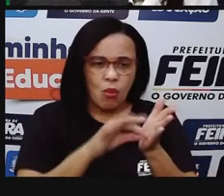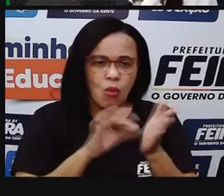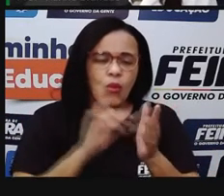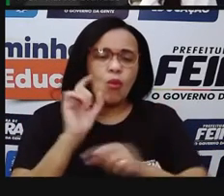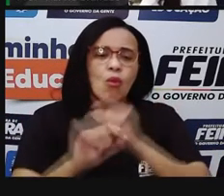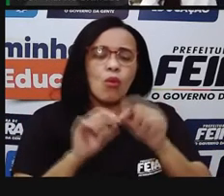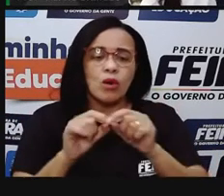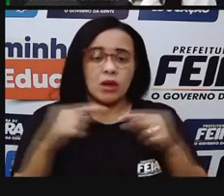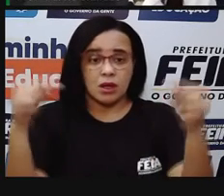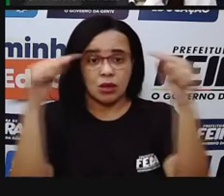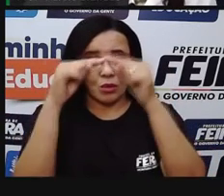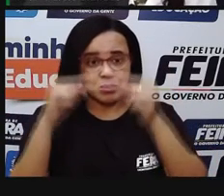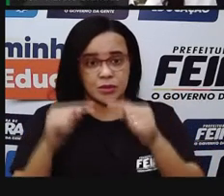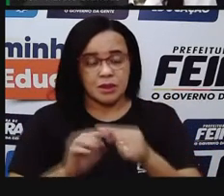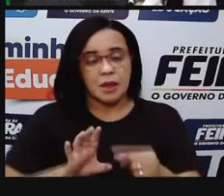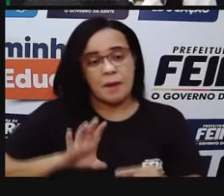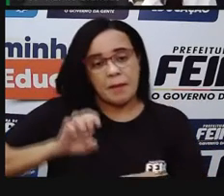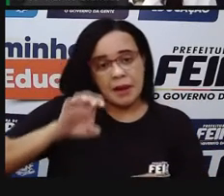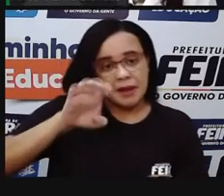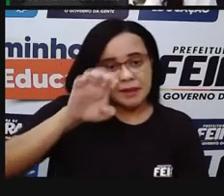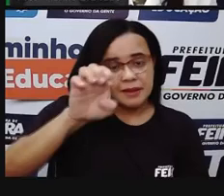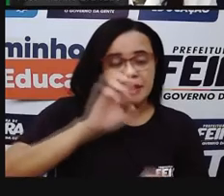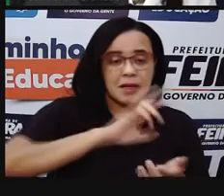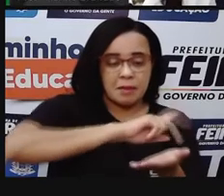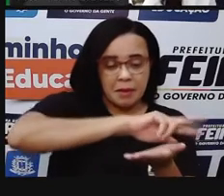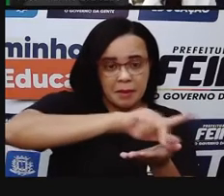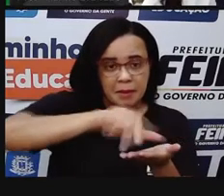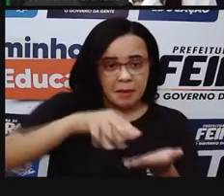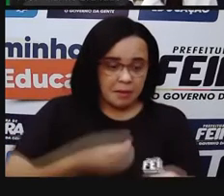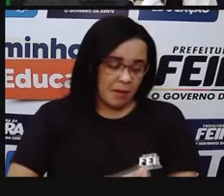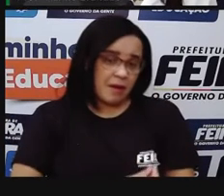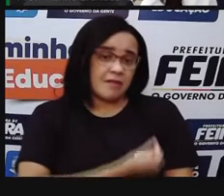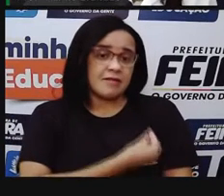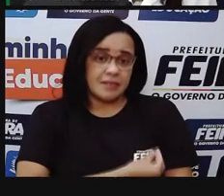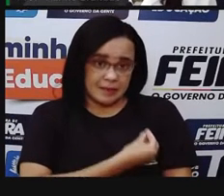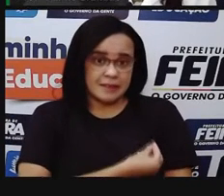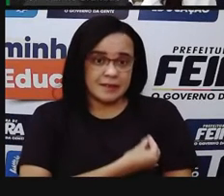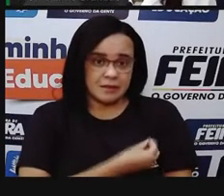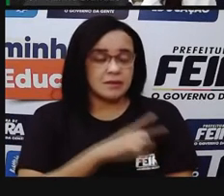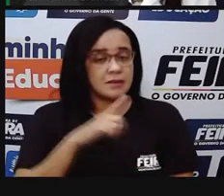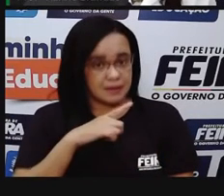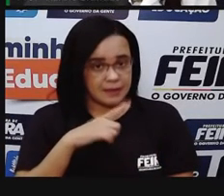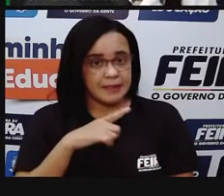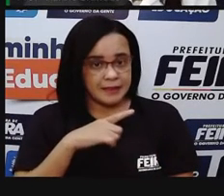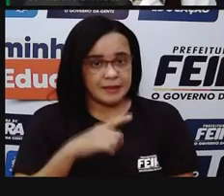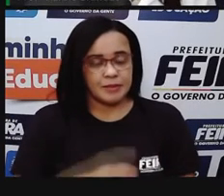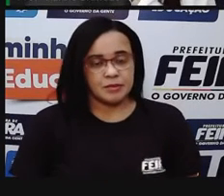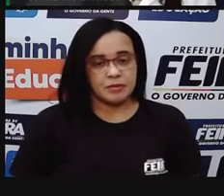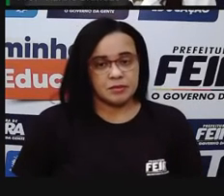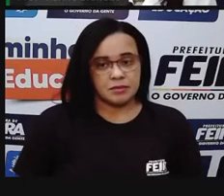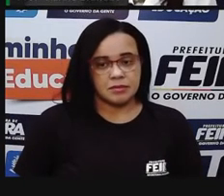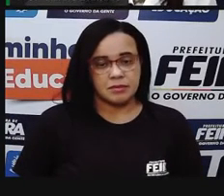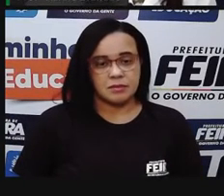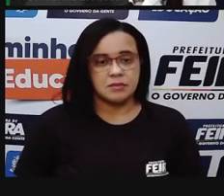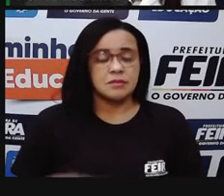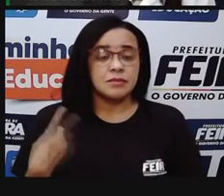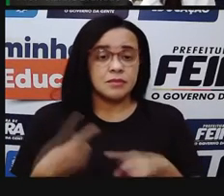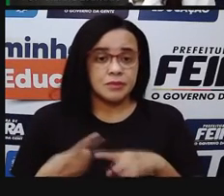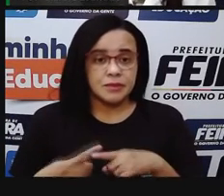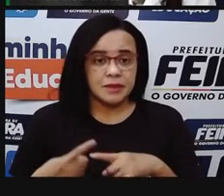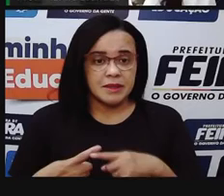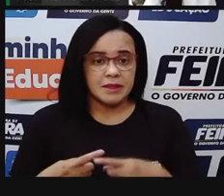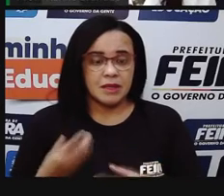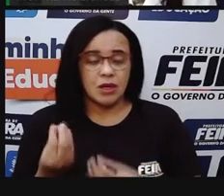vivos, bactérias, leveduras, né? Alguns fungos, né? Seres vivos que são, de certa